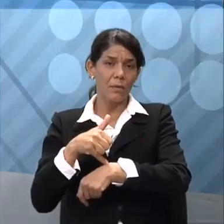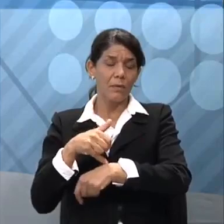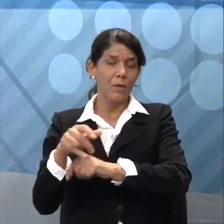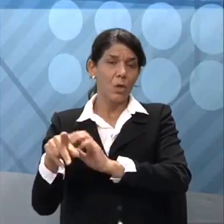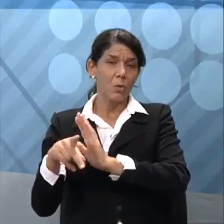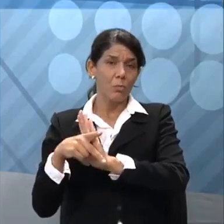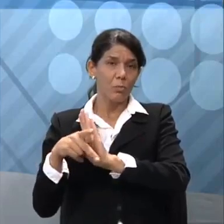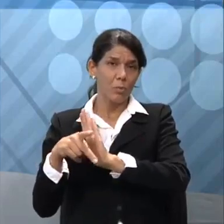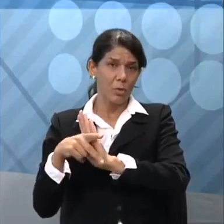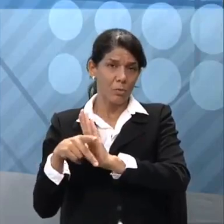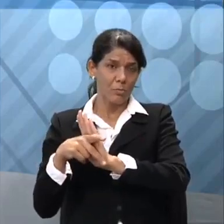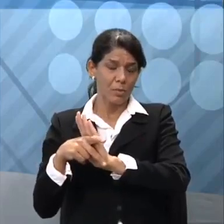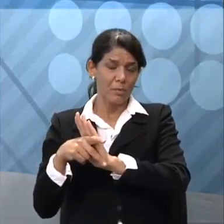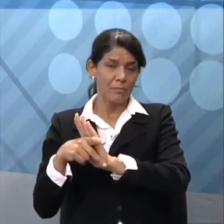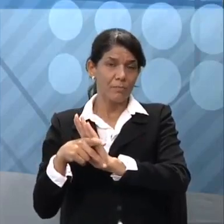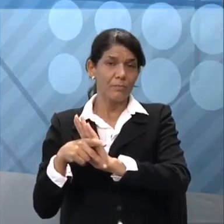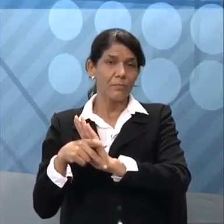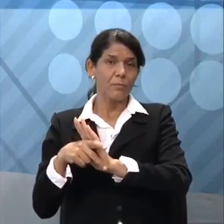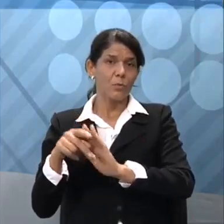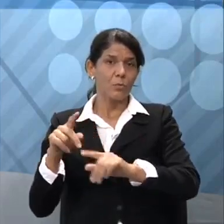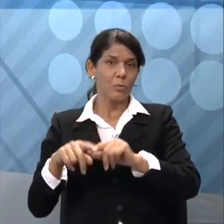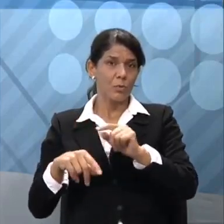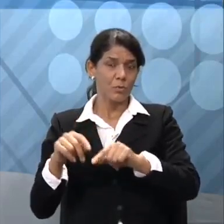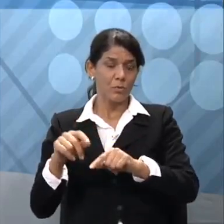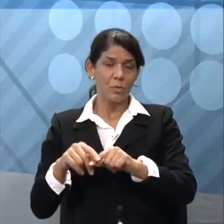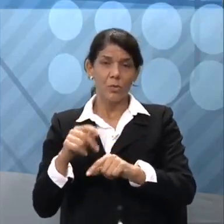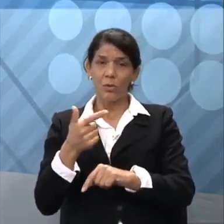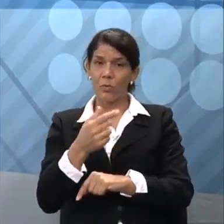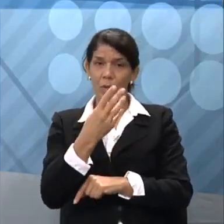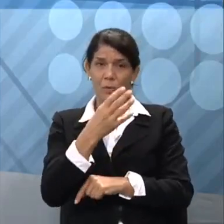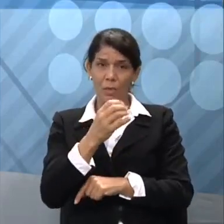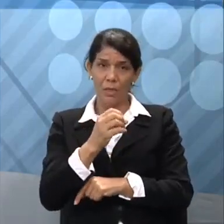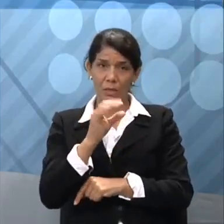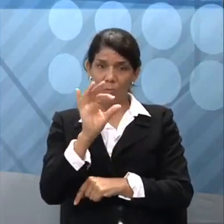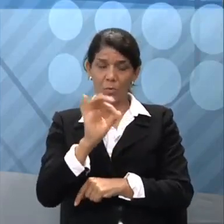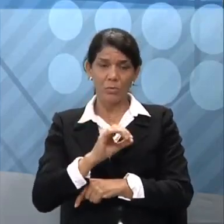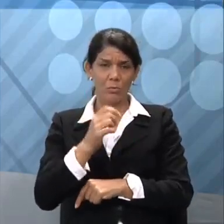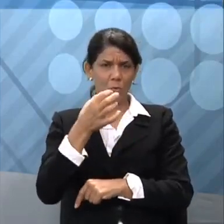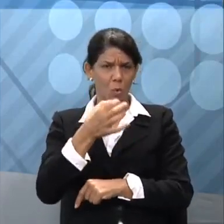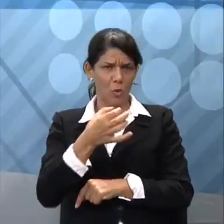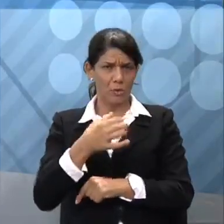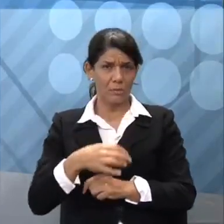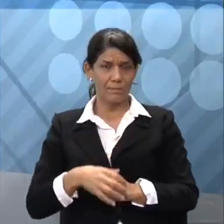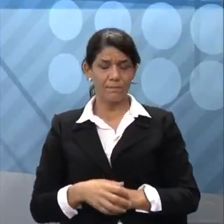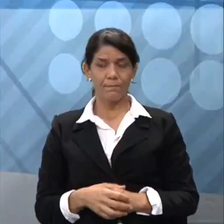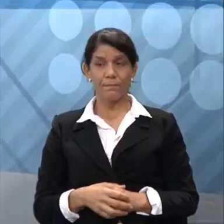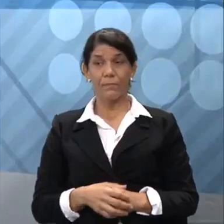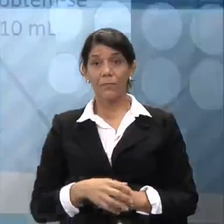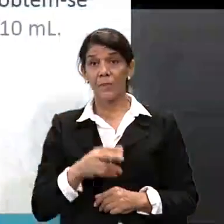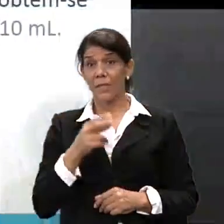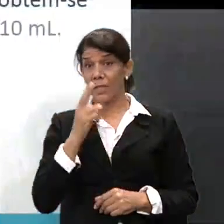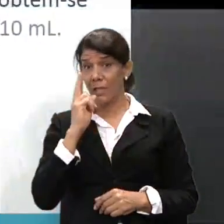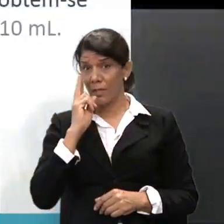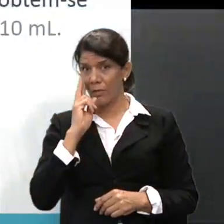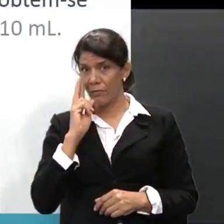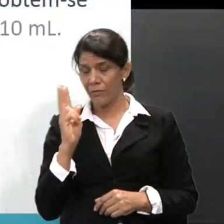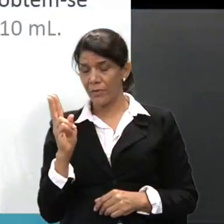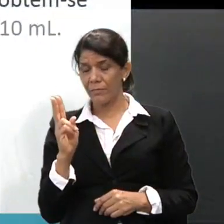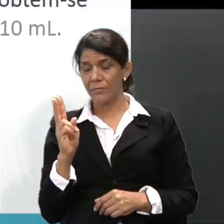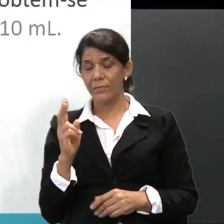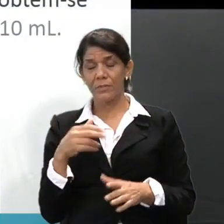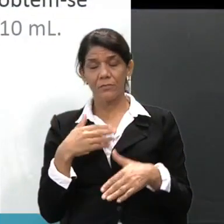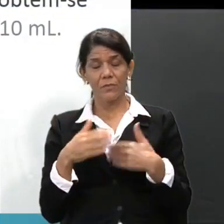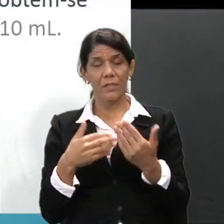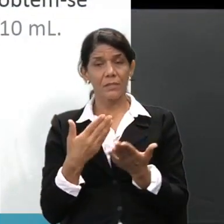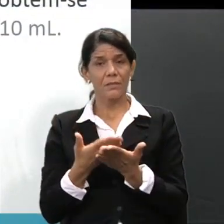própria para a administração, não a 40 por 12, porque ela é muito calibrosa. Vamos então dar sequência a essa aula